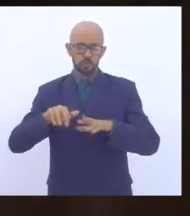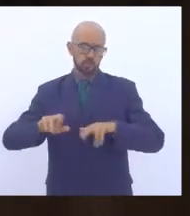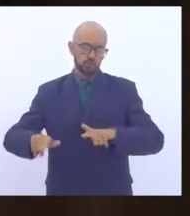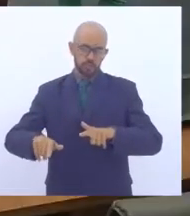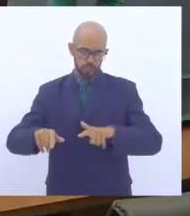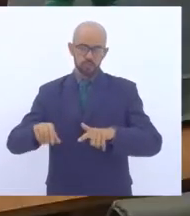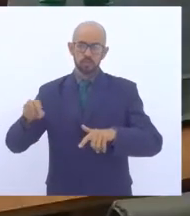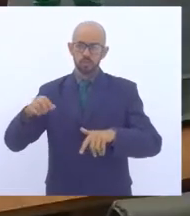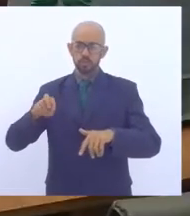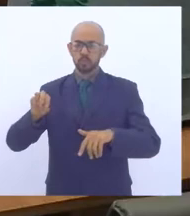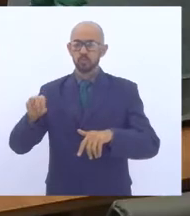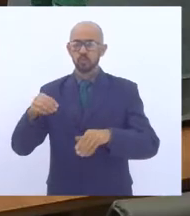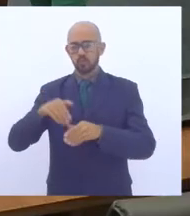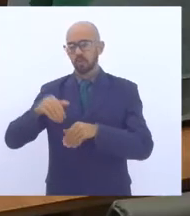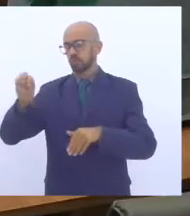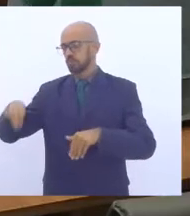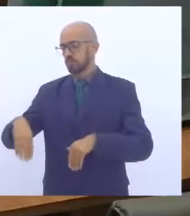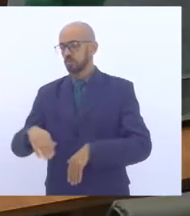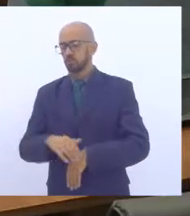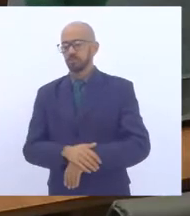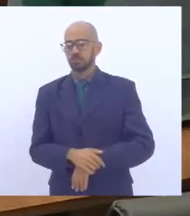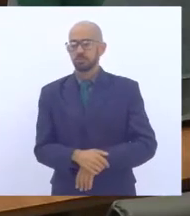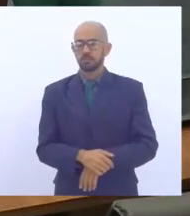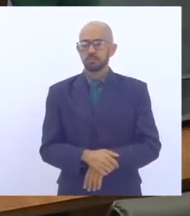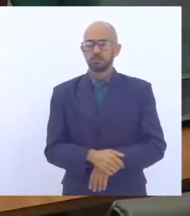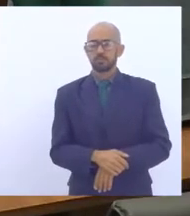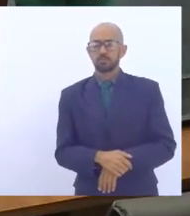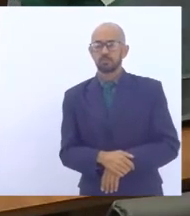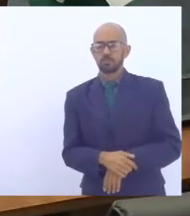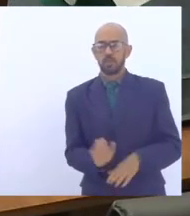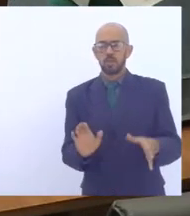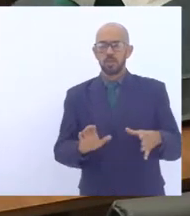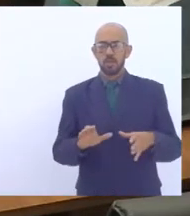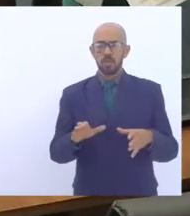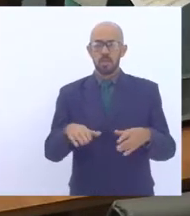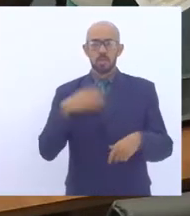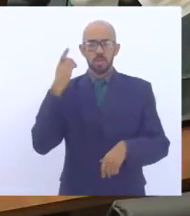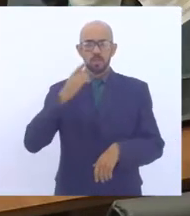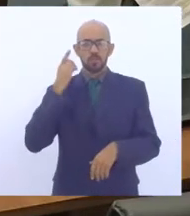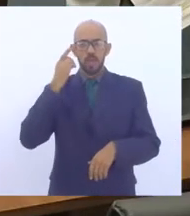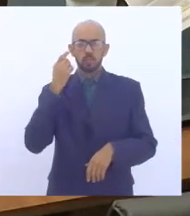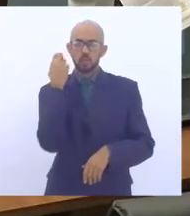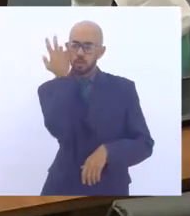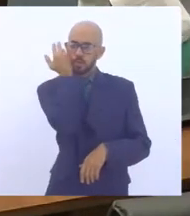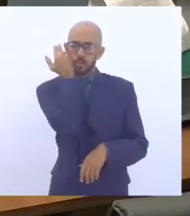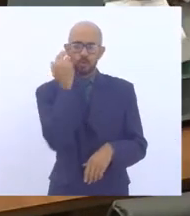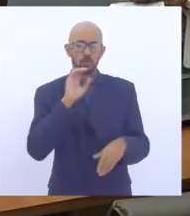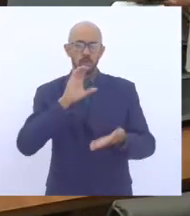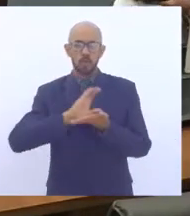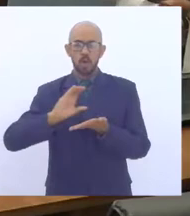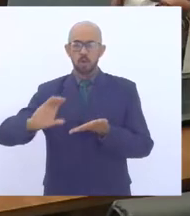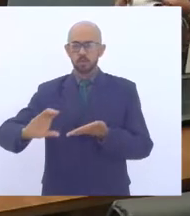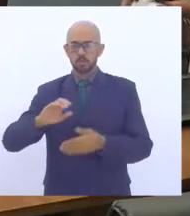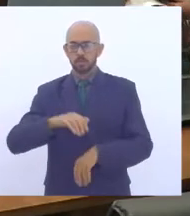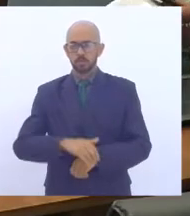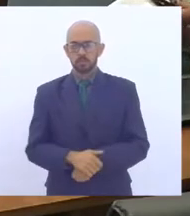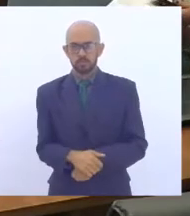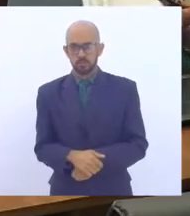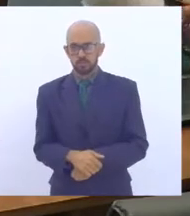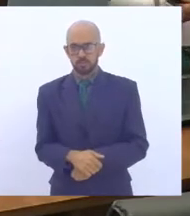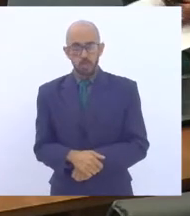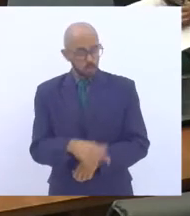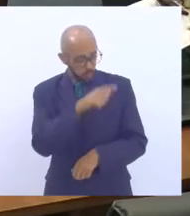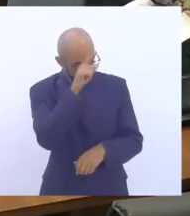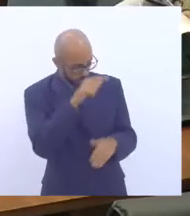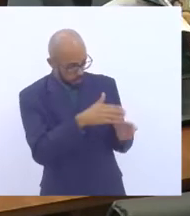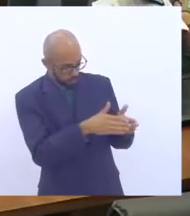favorável o deputado pela comissão de orçamento para Daniel Marreiro o Luiz fica aqui porque eu vou